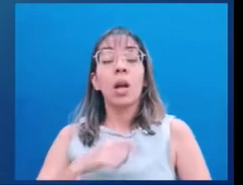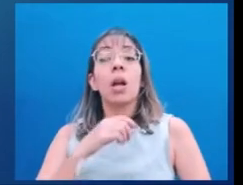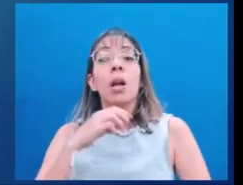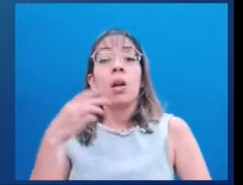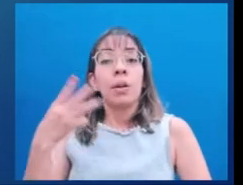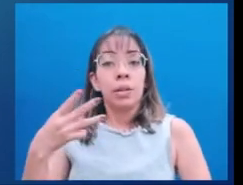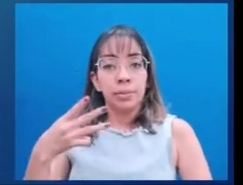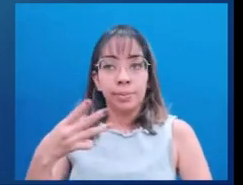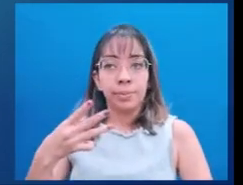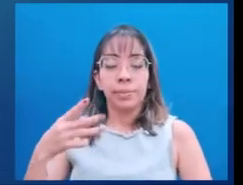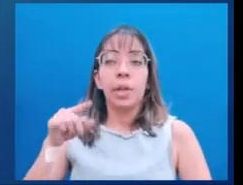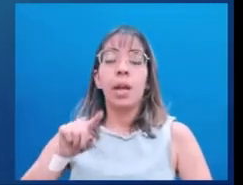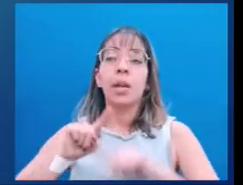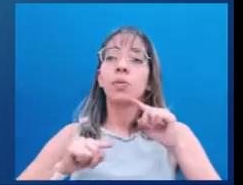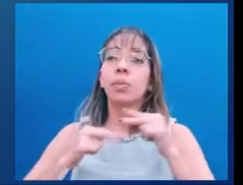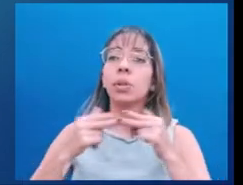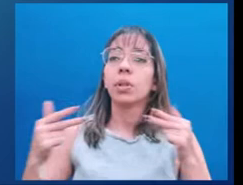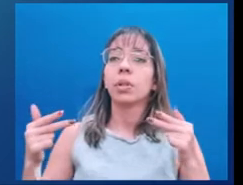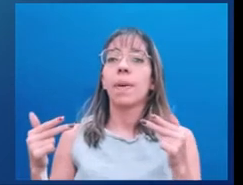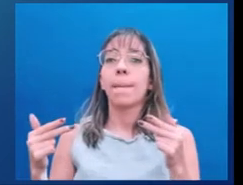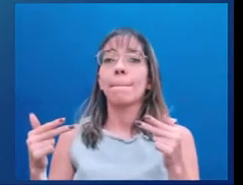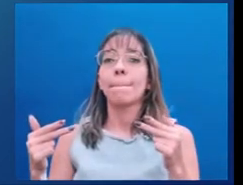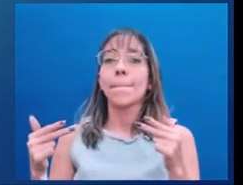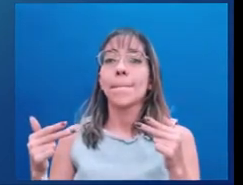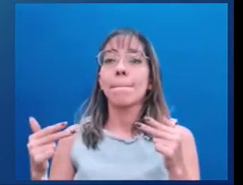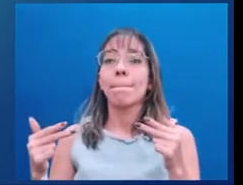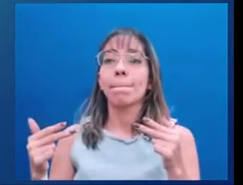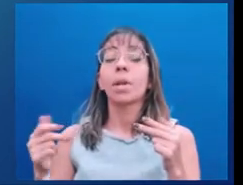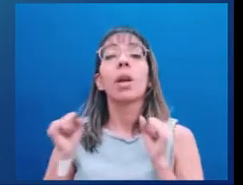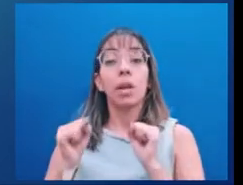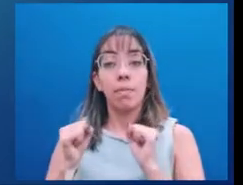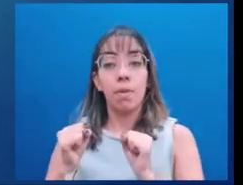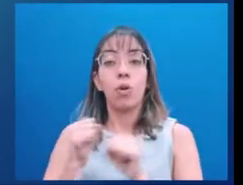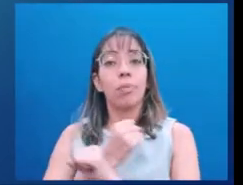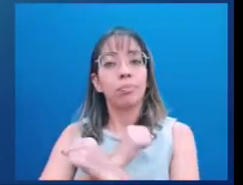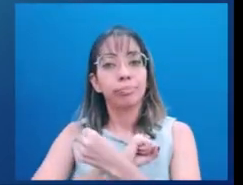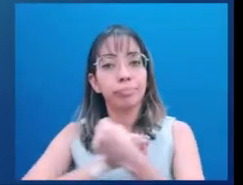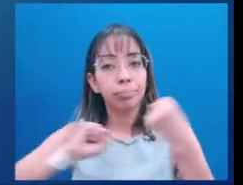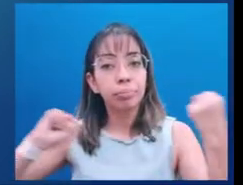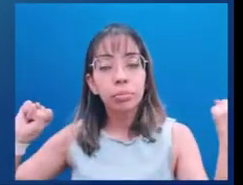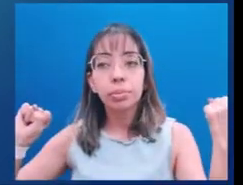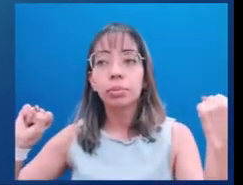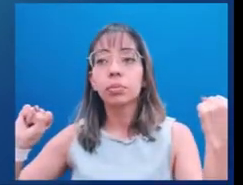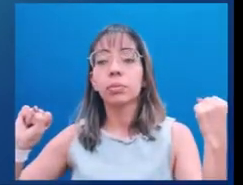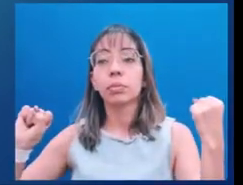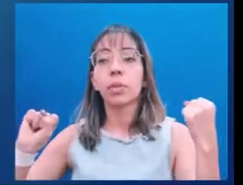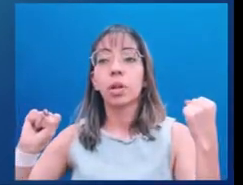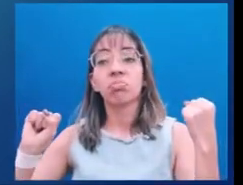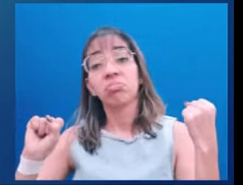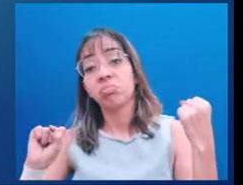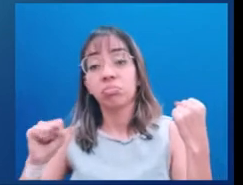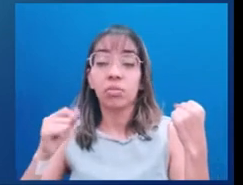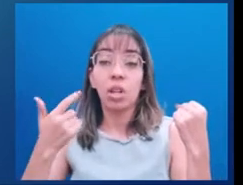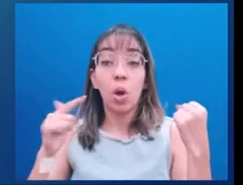Na escala 3, são substâncias que são intrinsecamente capazes de sofrer detonação ou decomposição explosiva ou reação, mas